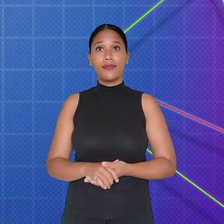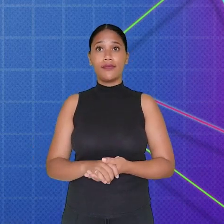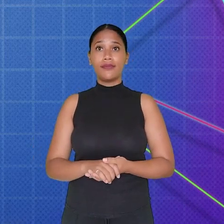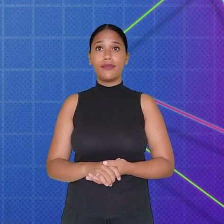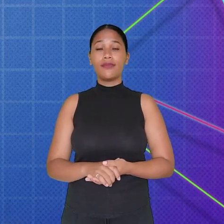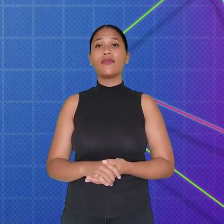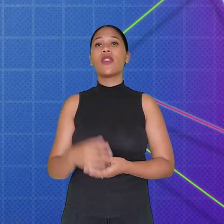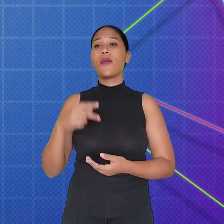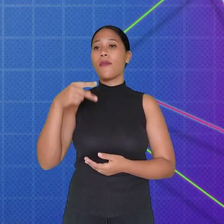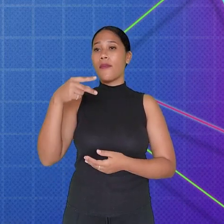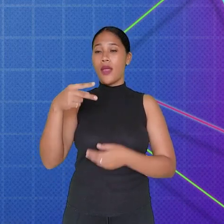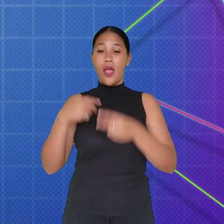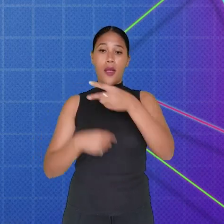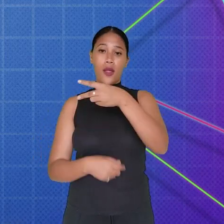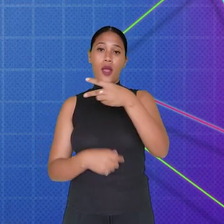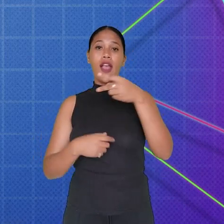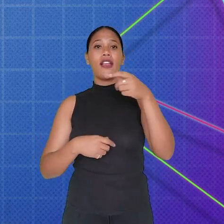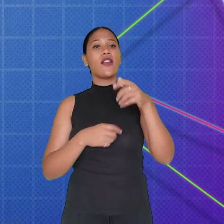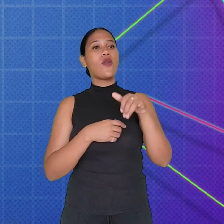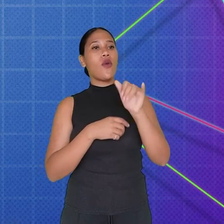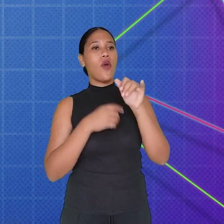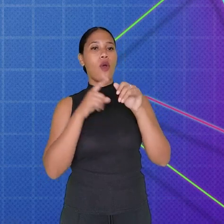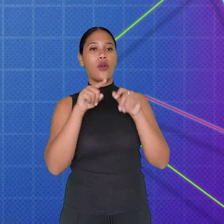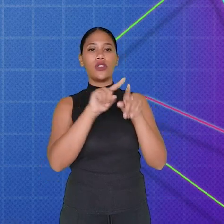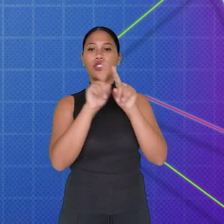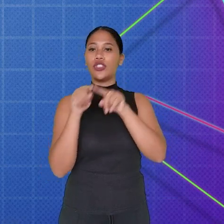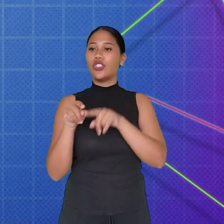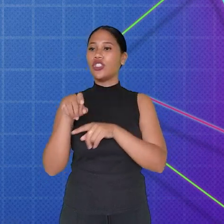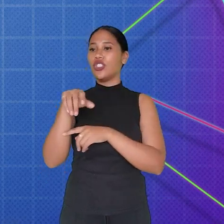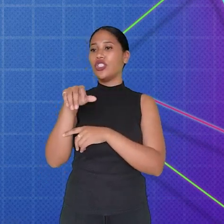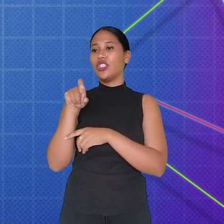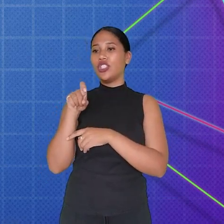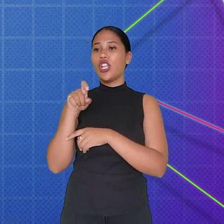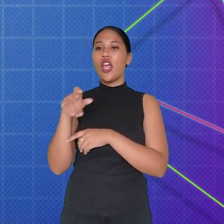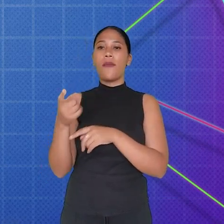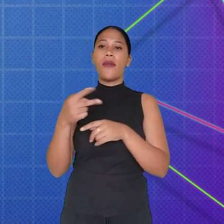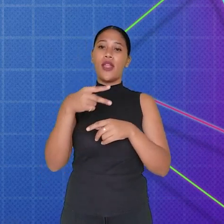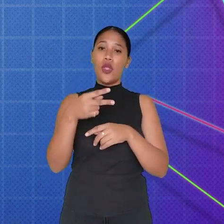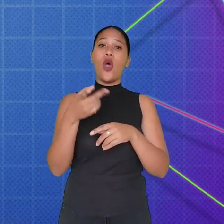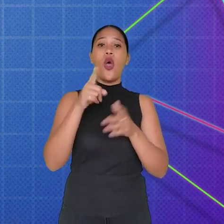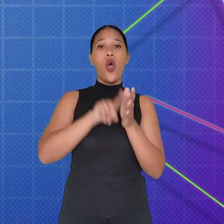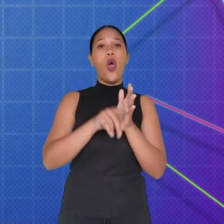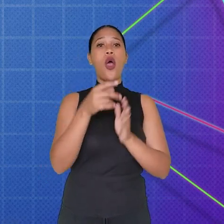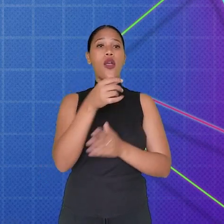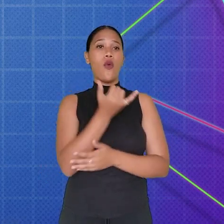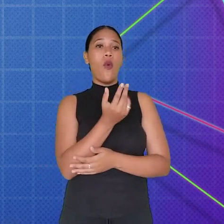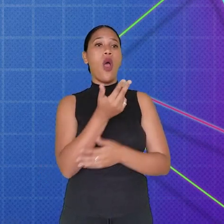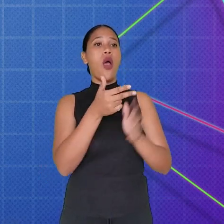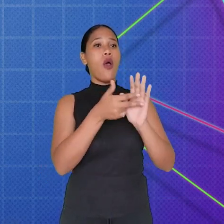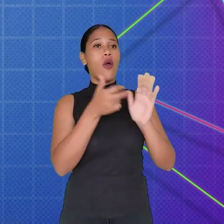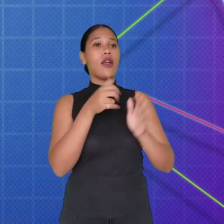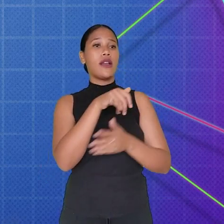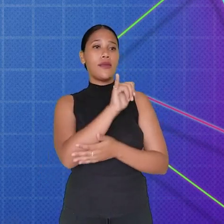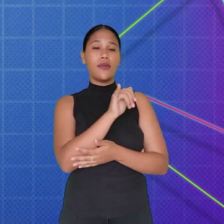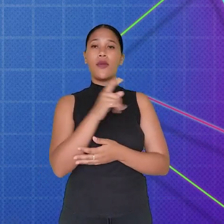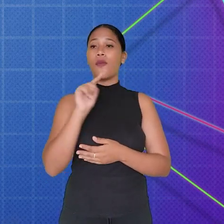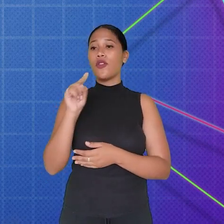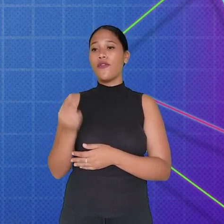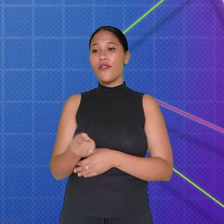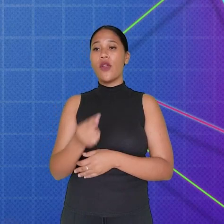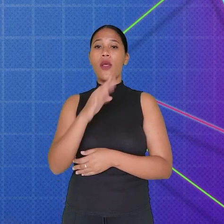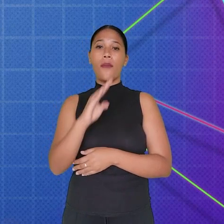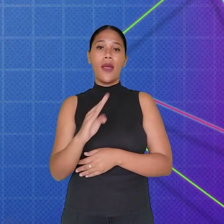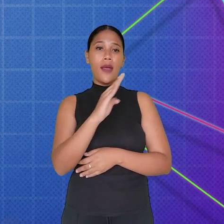y, ponto e vírgula, barra, barra, menor igual false. bool igual, igual,